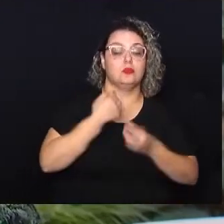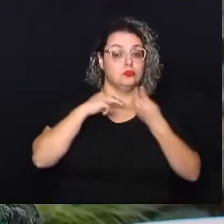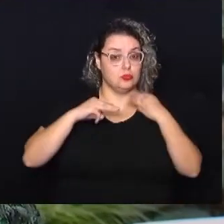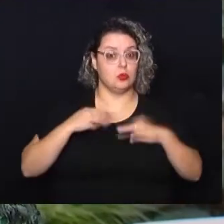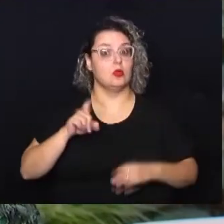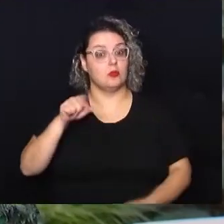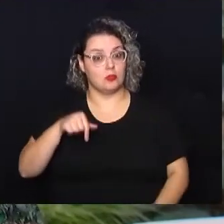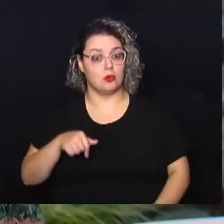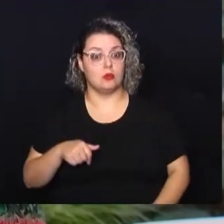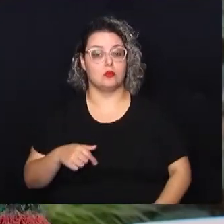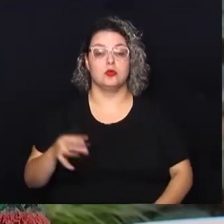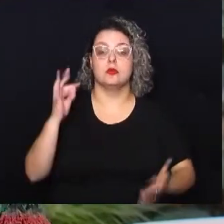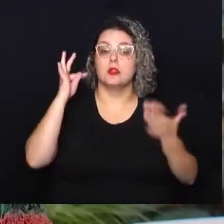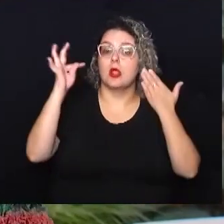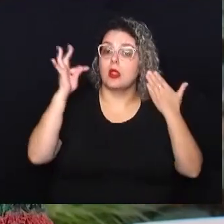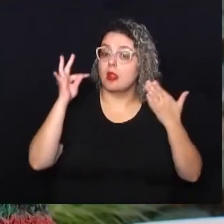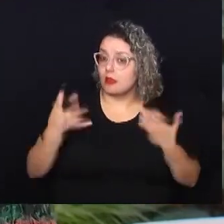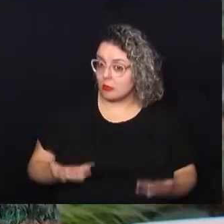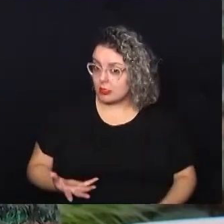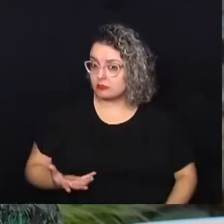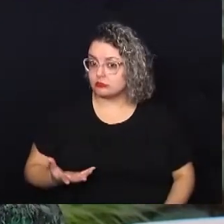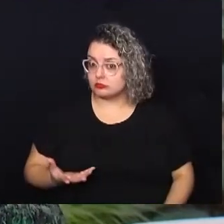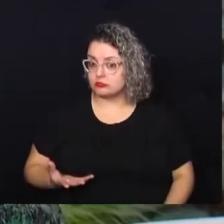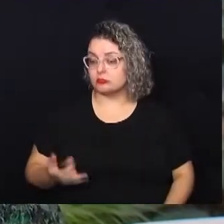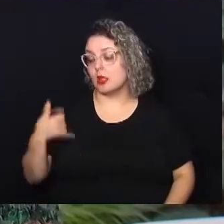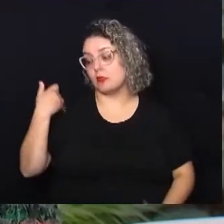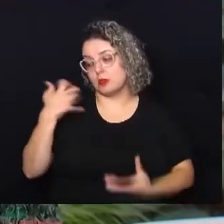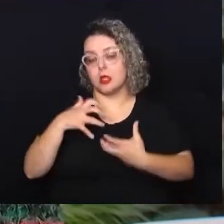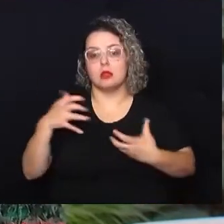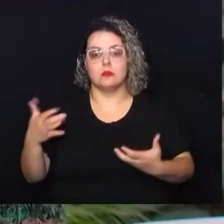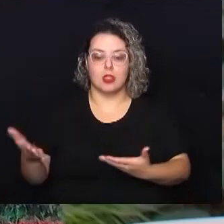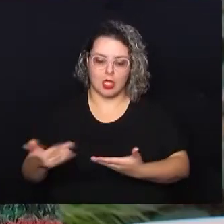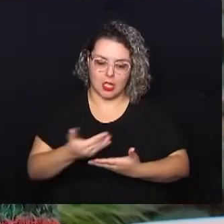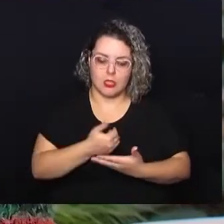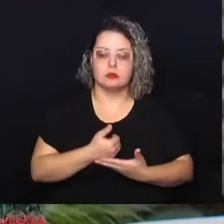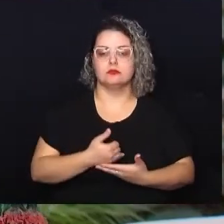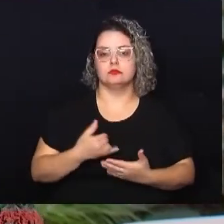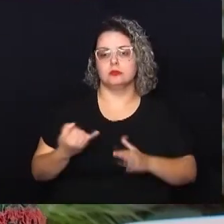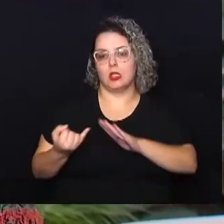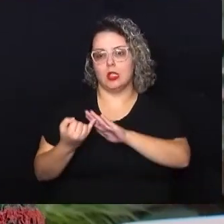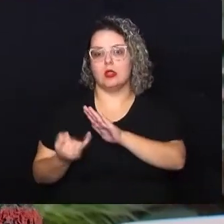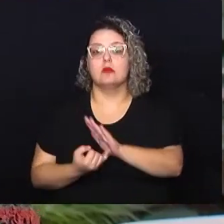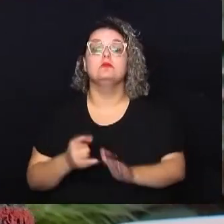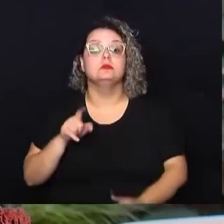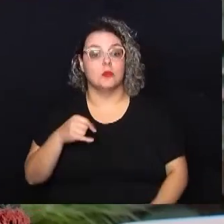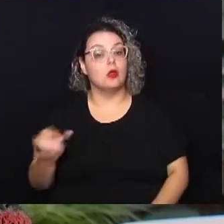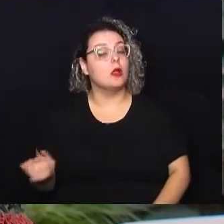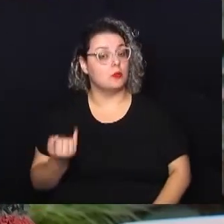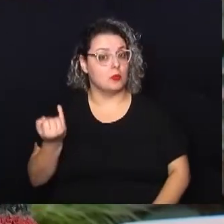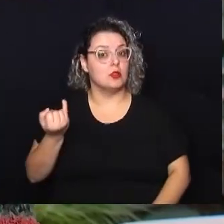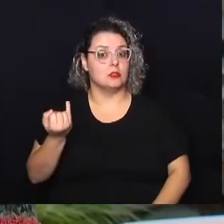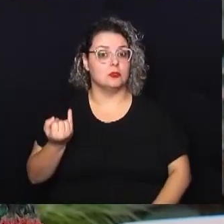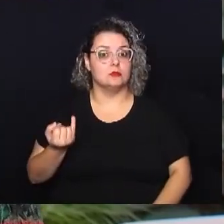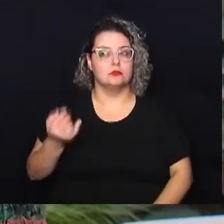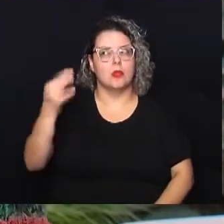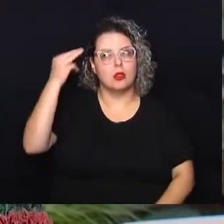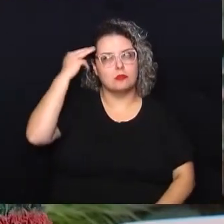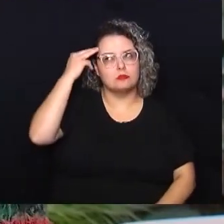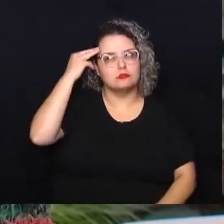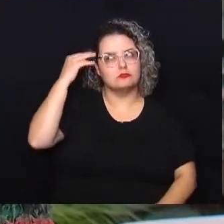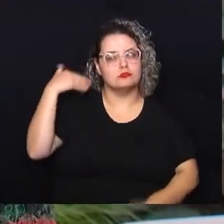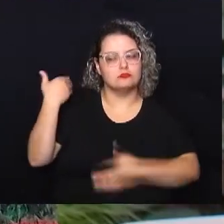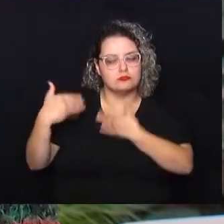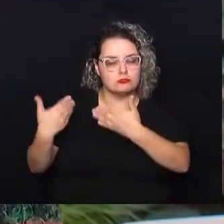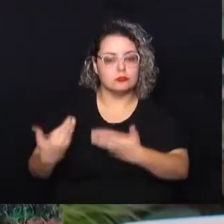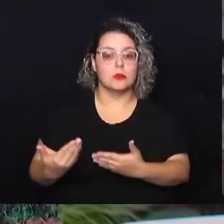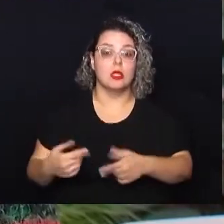ferramenta terapêutica para os idosos que estão acolhidos aqui na instituição. Então, é muito interessante trabalhar resgate de memórias,